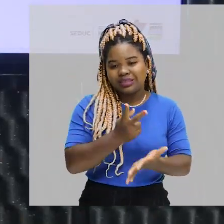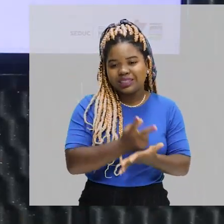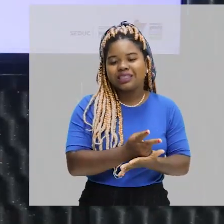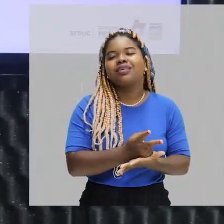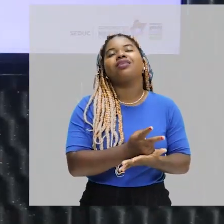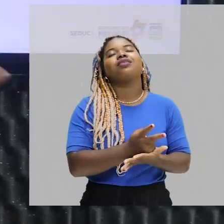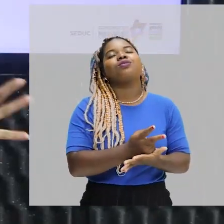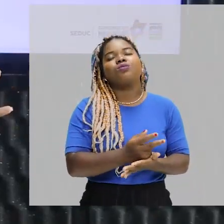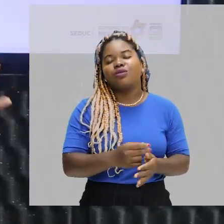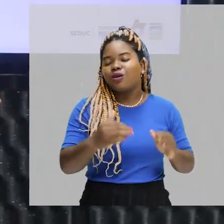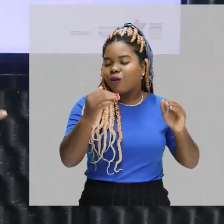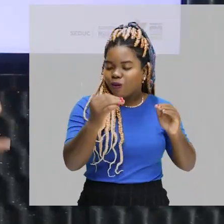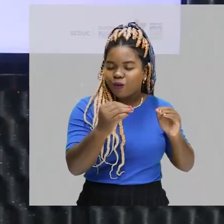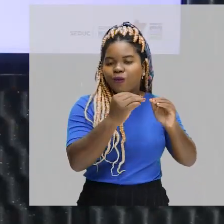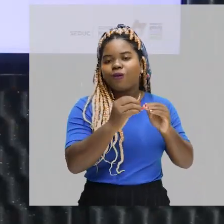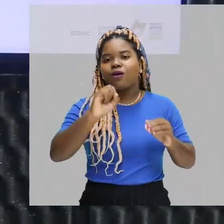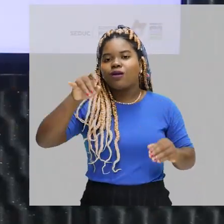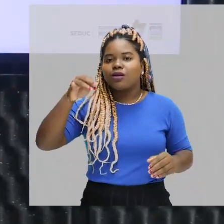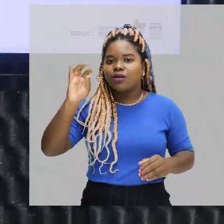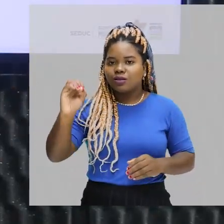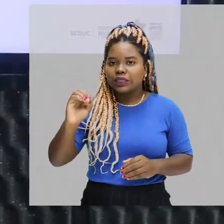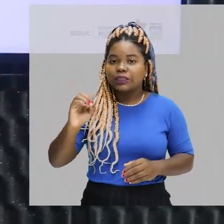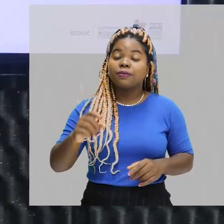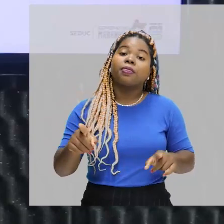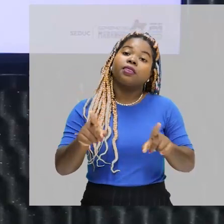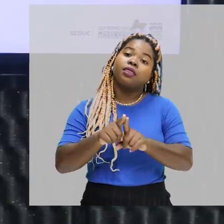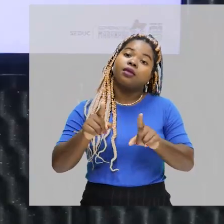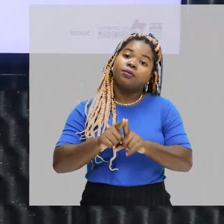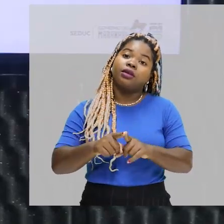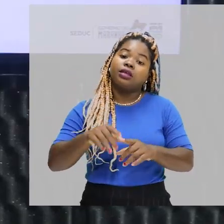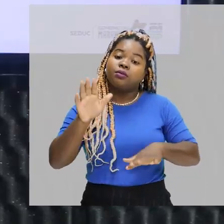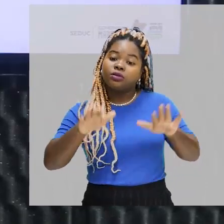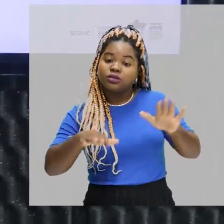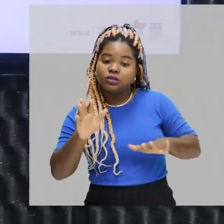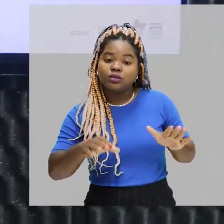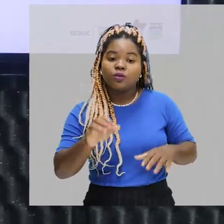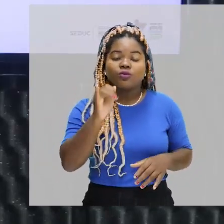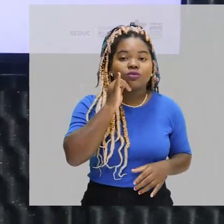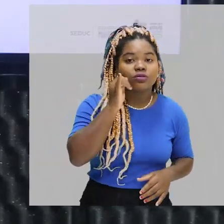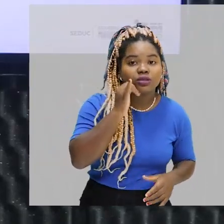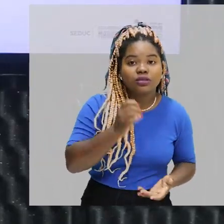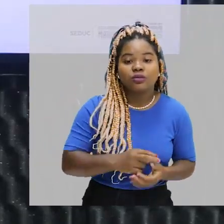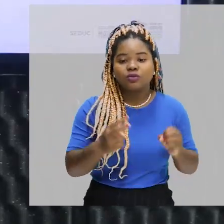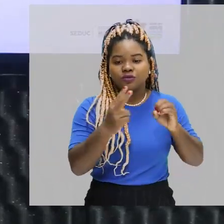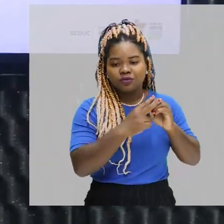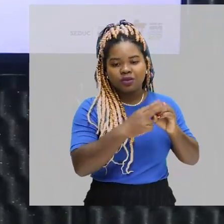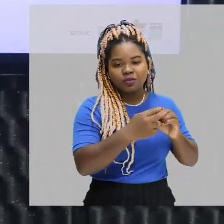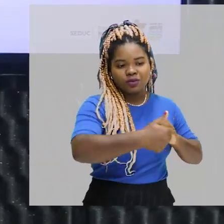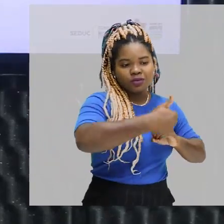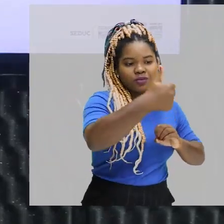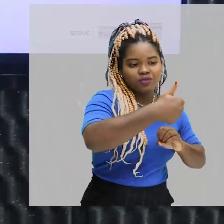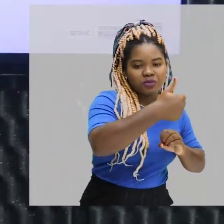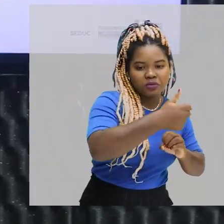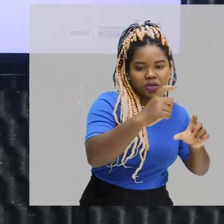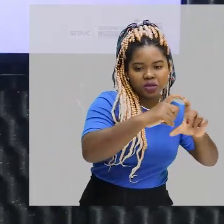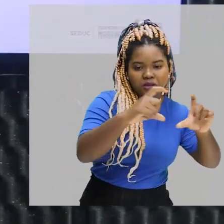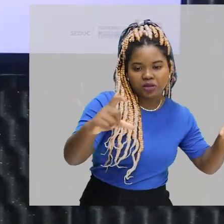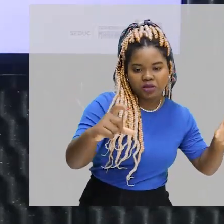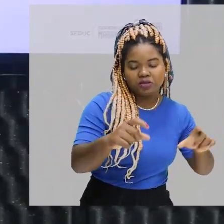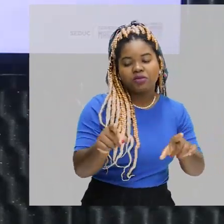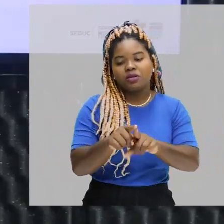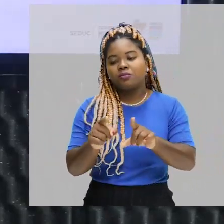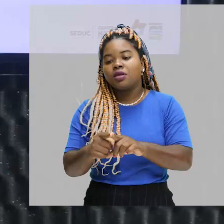sujeito. Essa é a regra geral. Mas vimos também em situações quando o verbo vier primeiro, vimos situações com